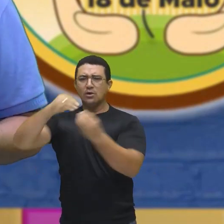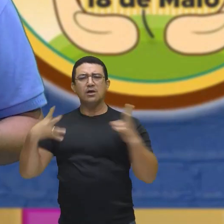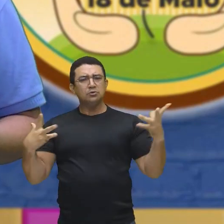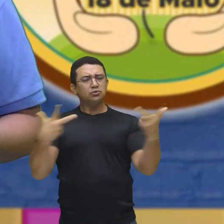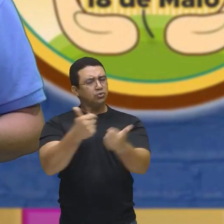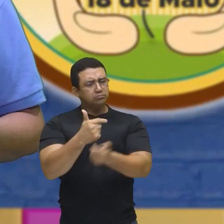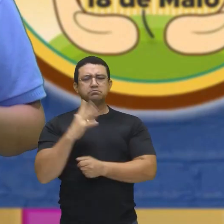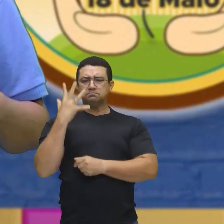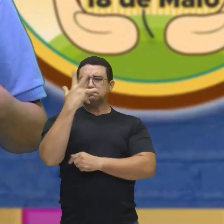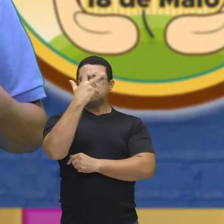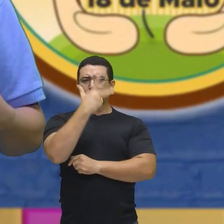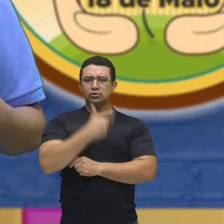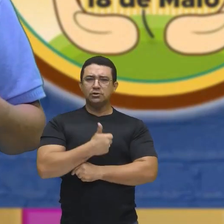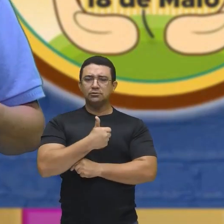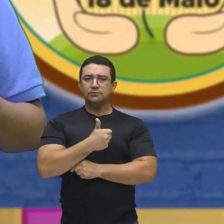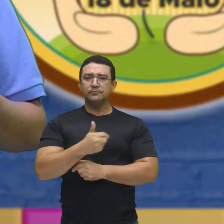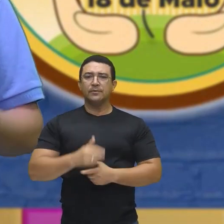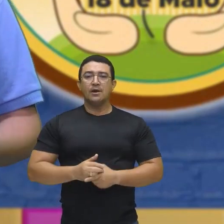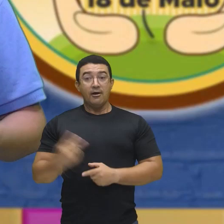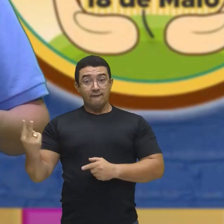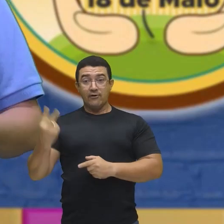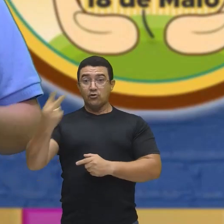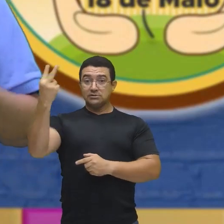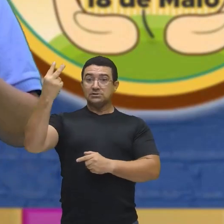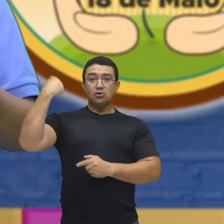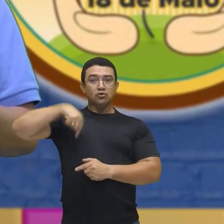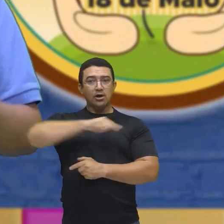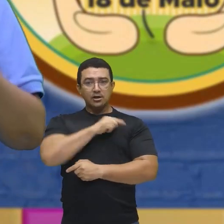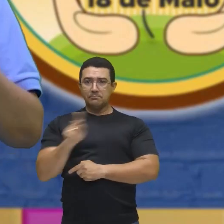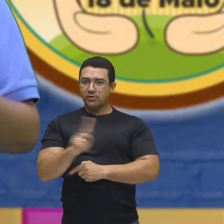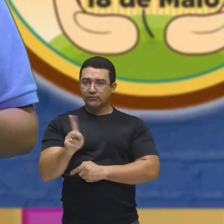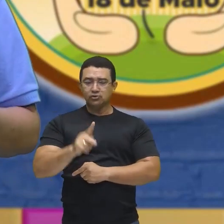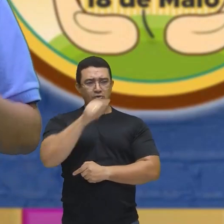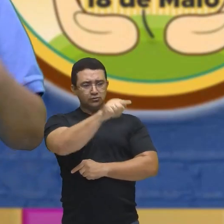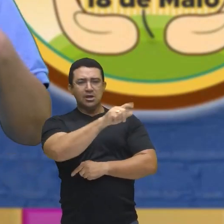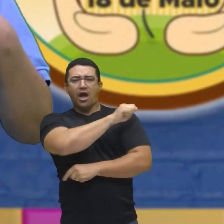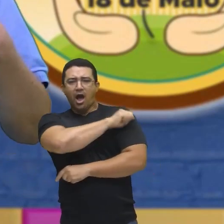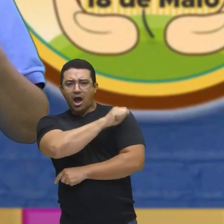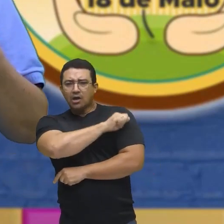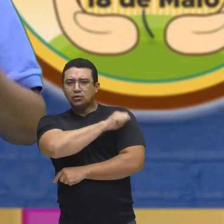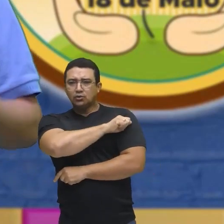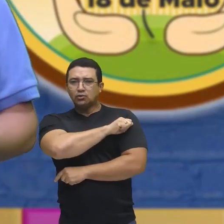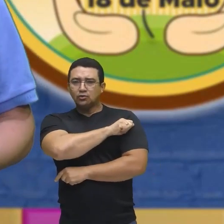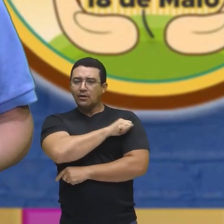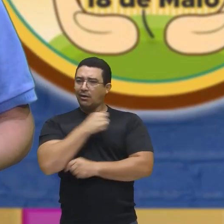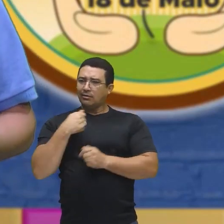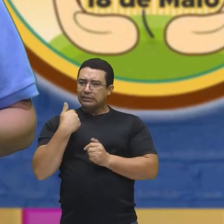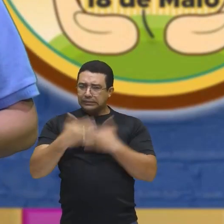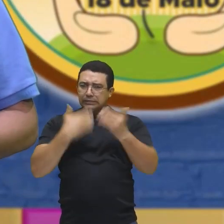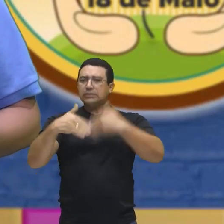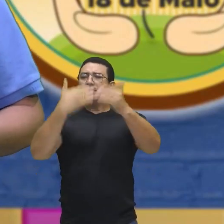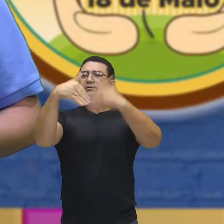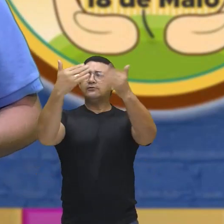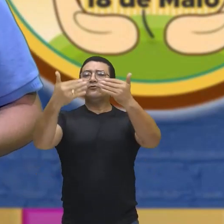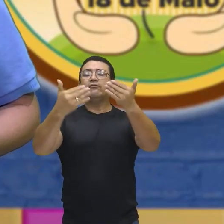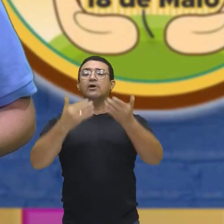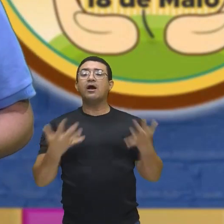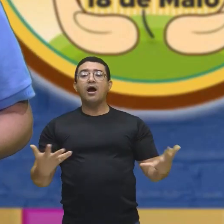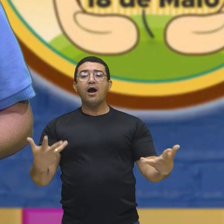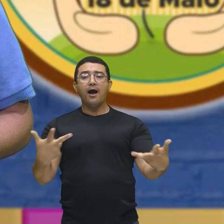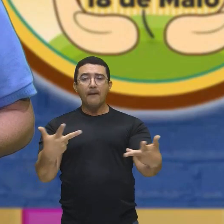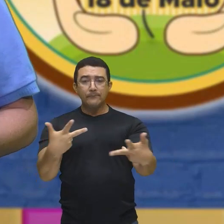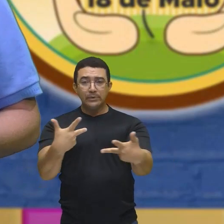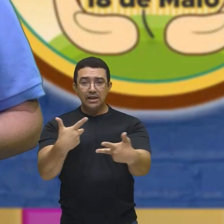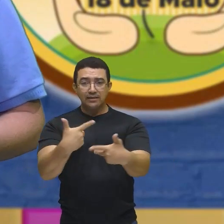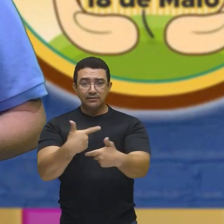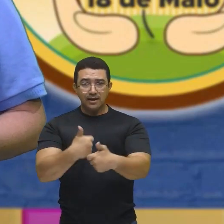bonito, né? E nós, enquanto professores, vocês como alunos, estudantes, desenvolver estas